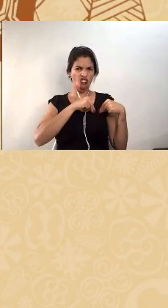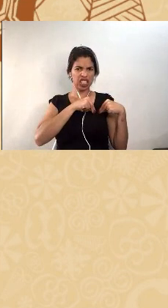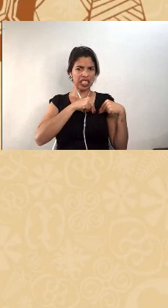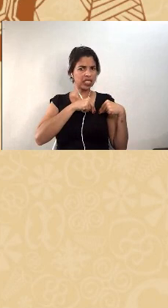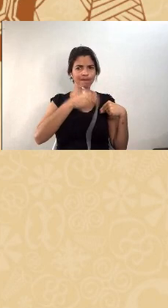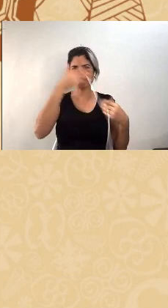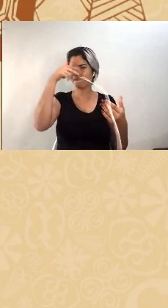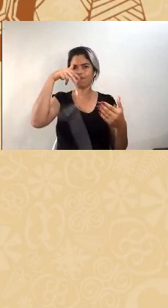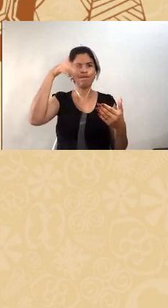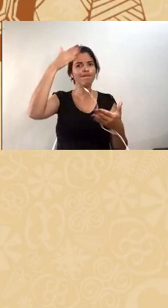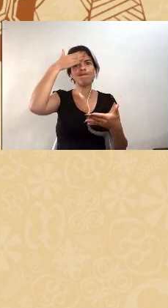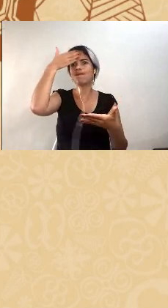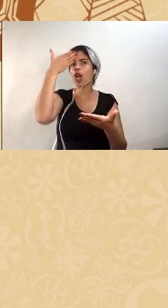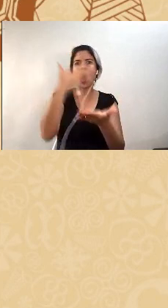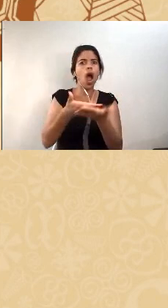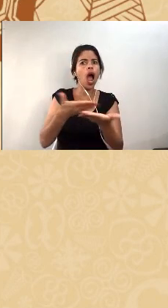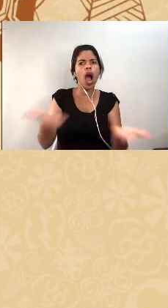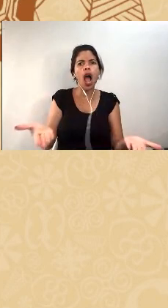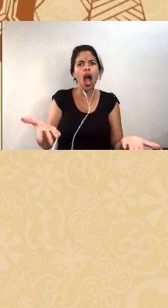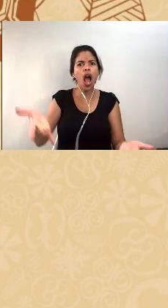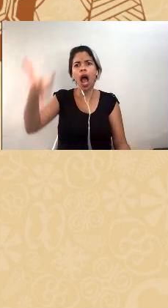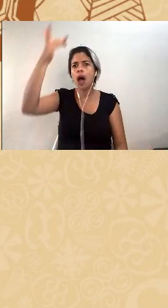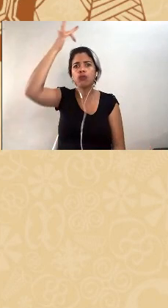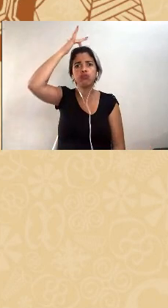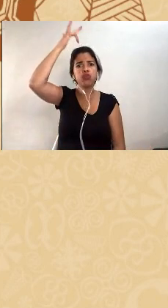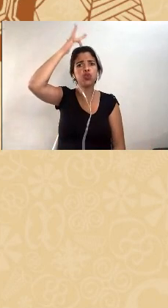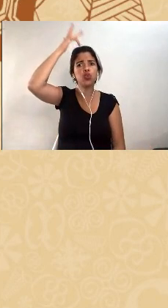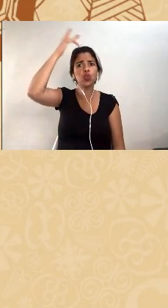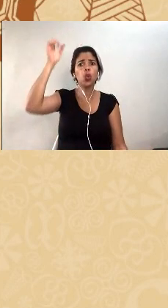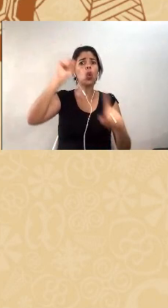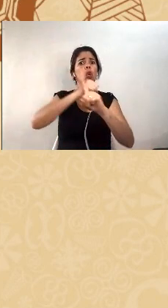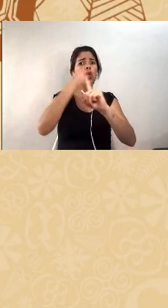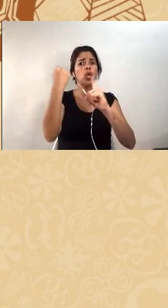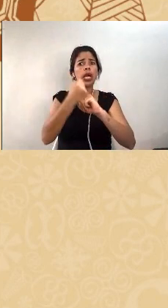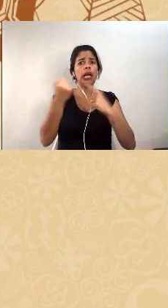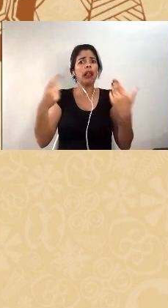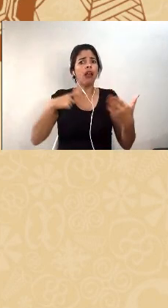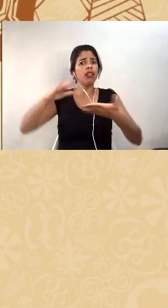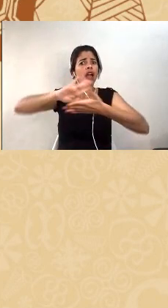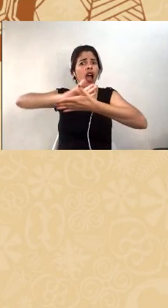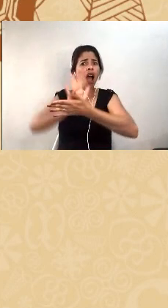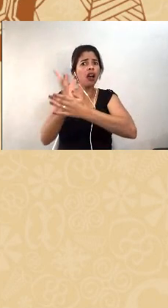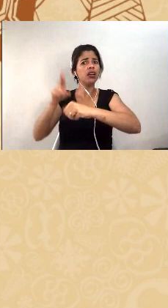inacreditável. Gente, que absurdo, as sociedades são racistas.